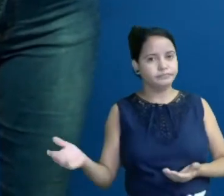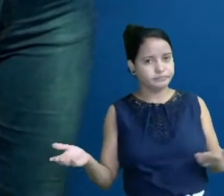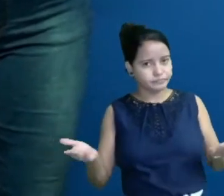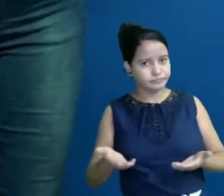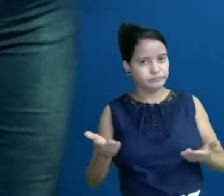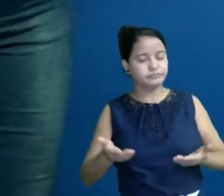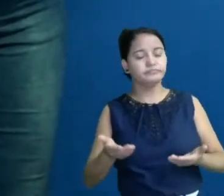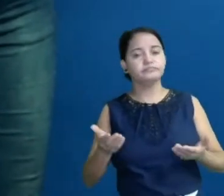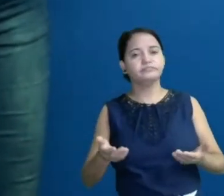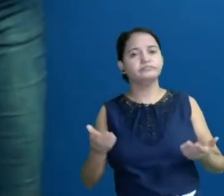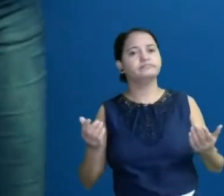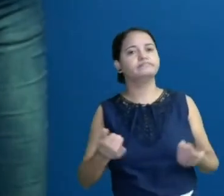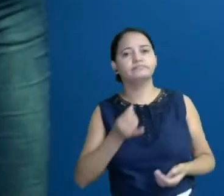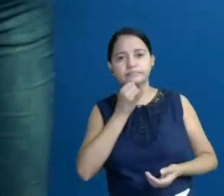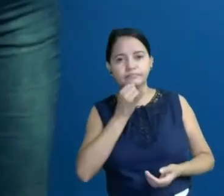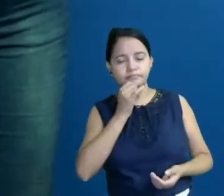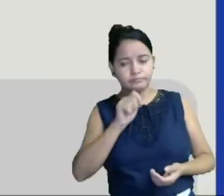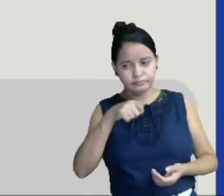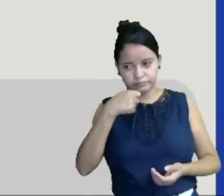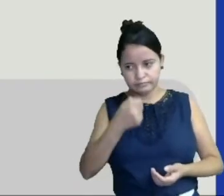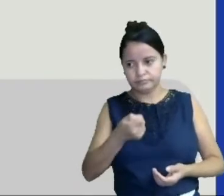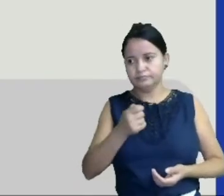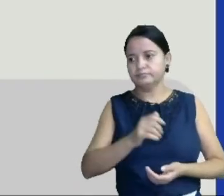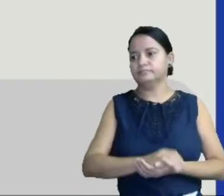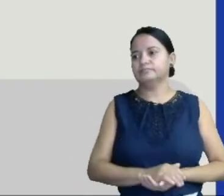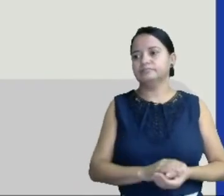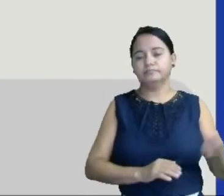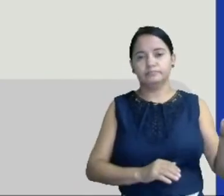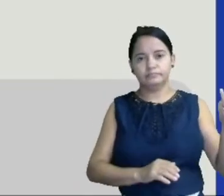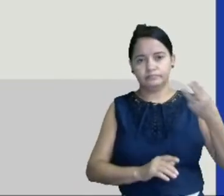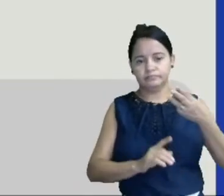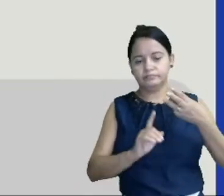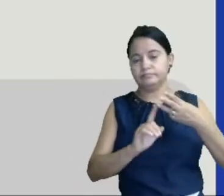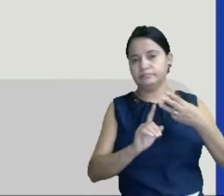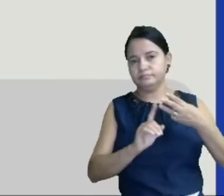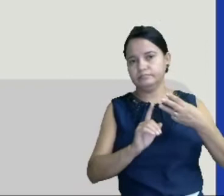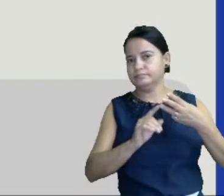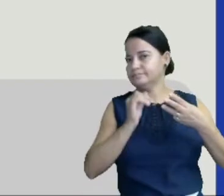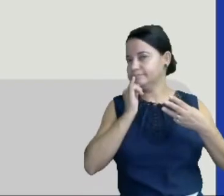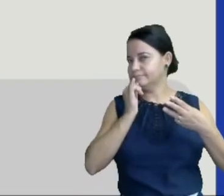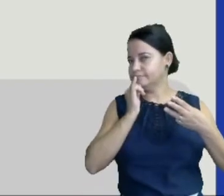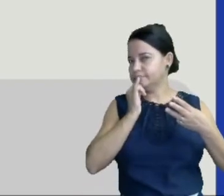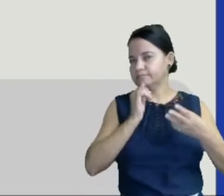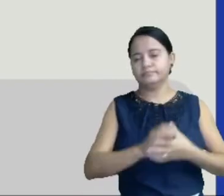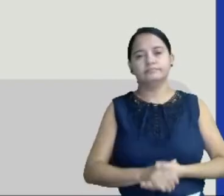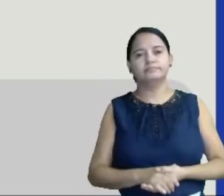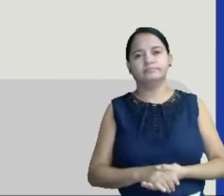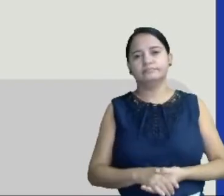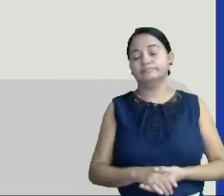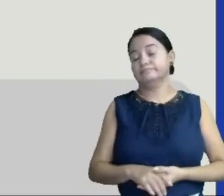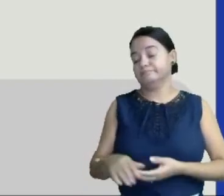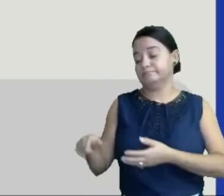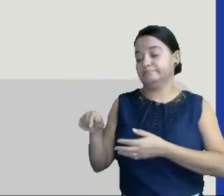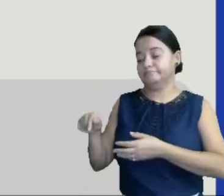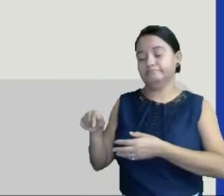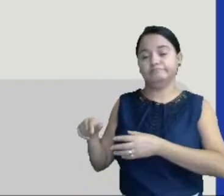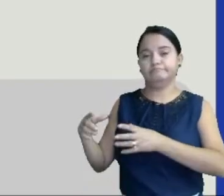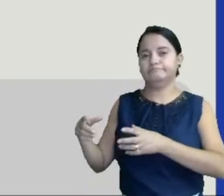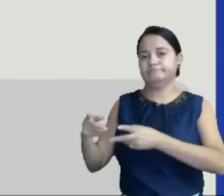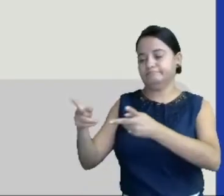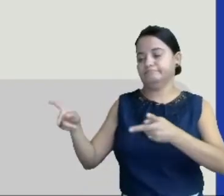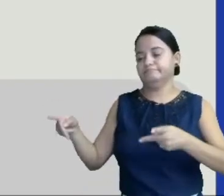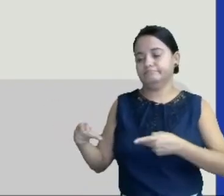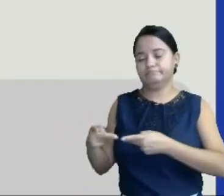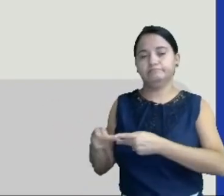terceira situação então na terceira situação se retirarmos elementos de mesmo peso de